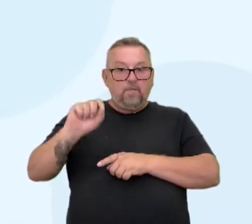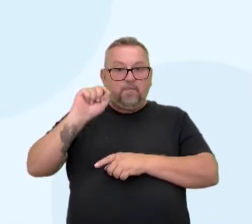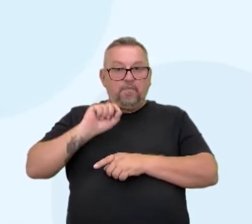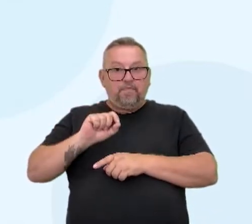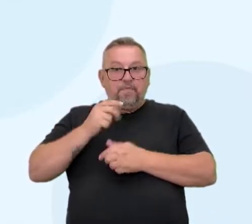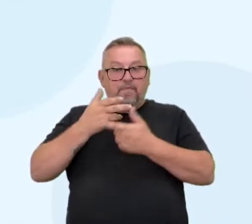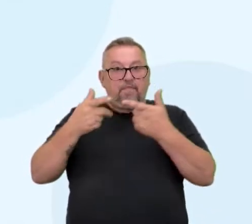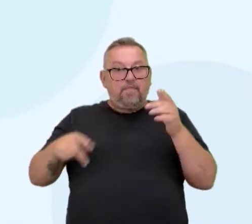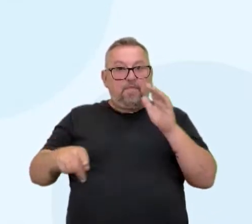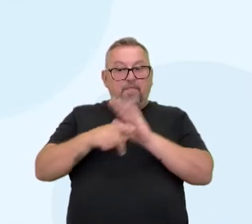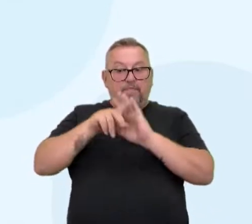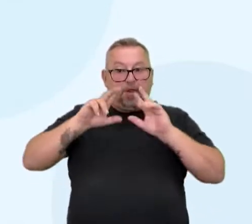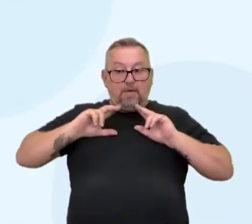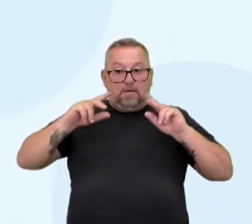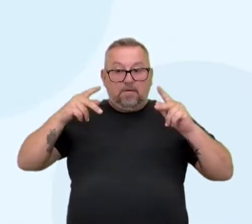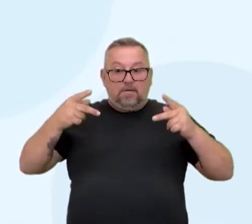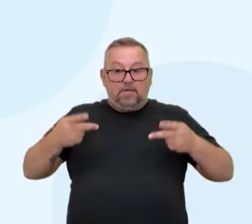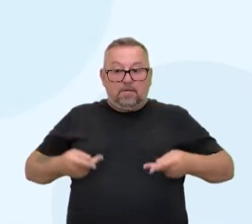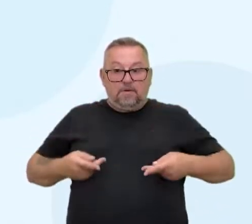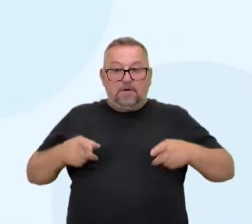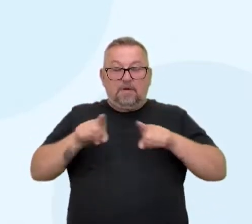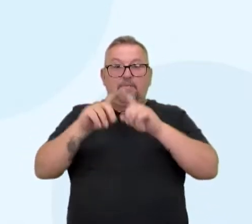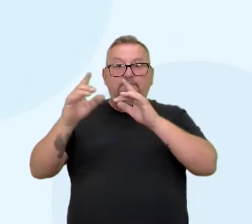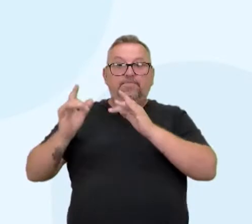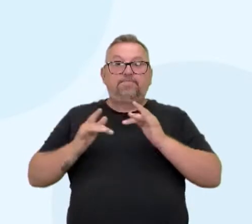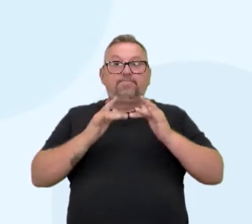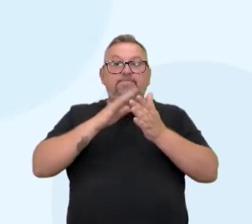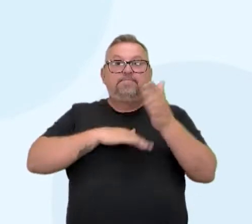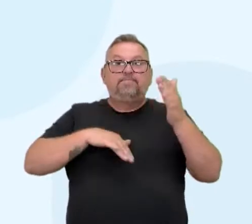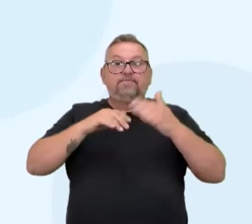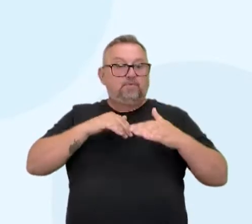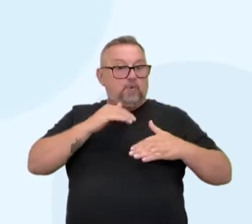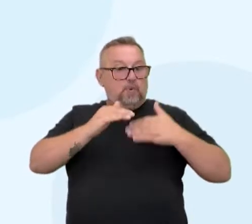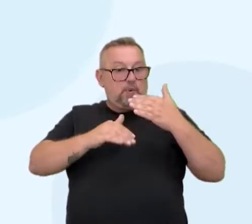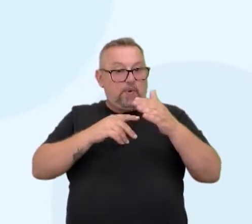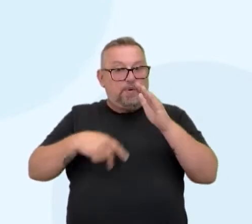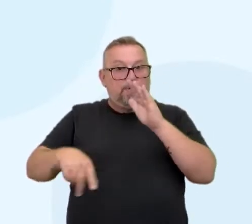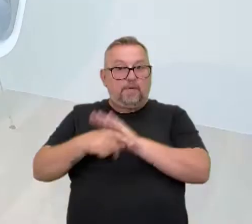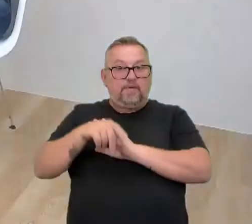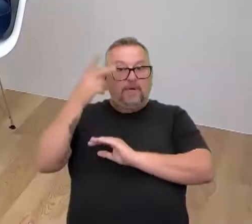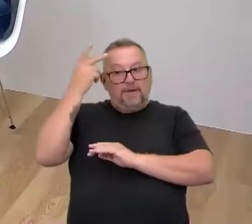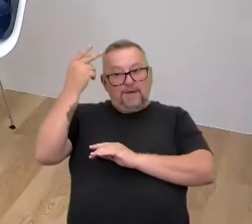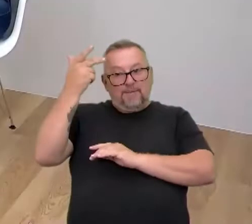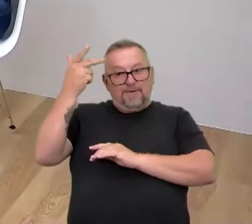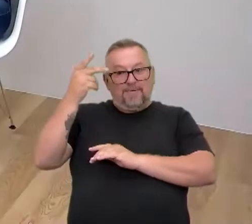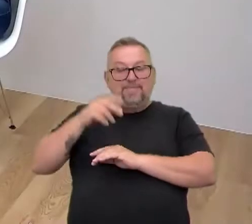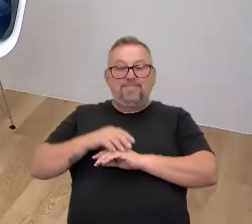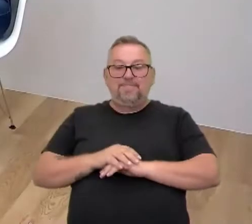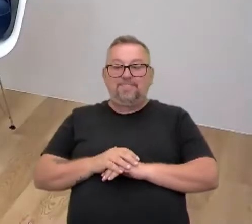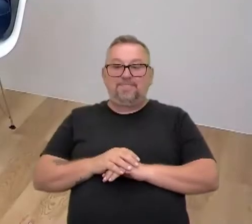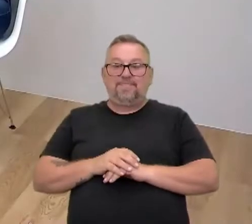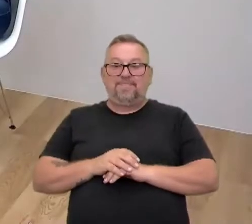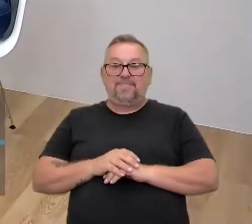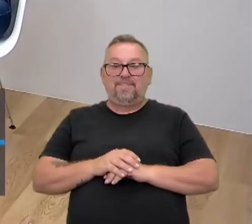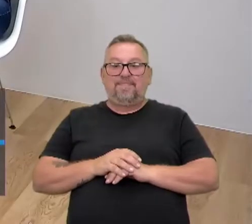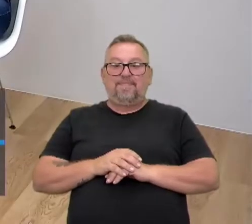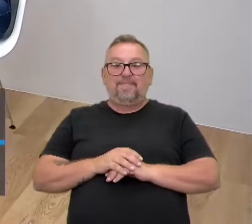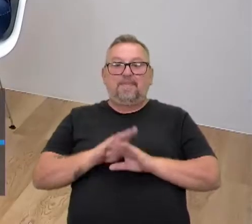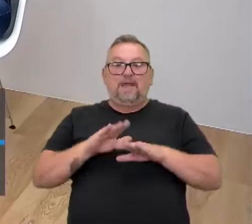de questões humanas interagindo com todos esses processos que são naturais. É perfeito, é isso mesmo,